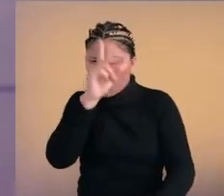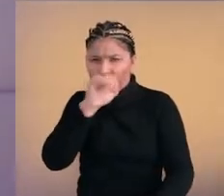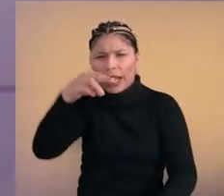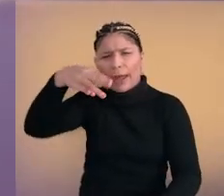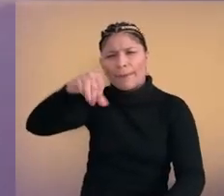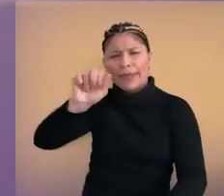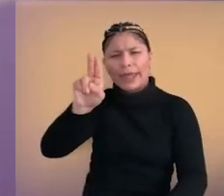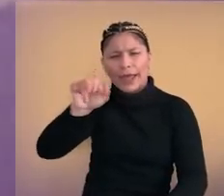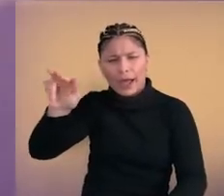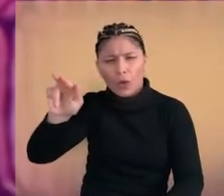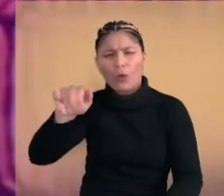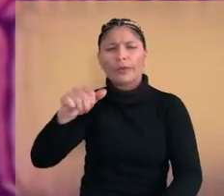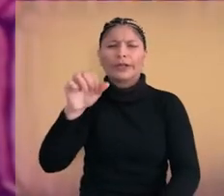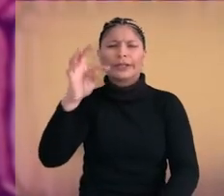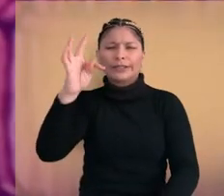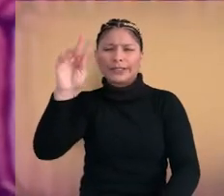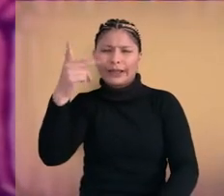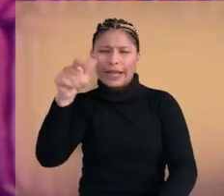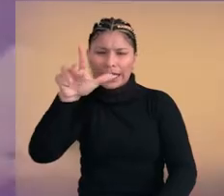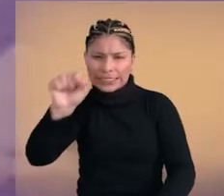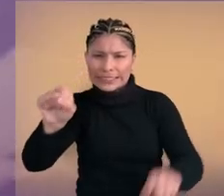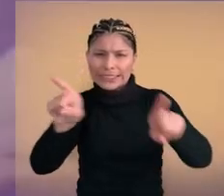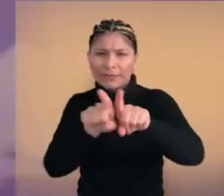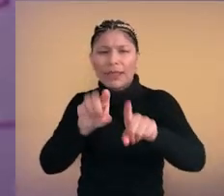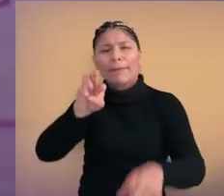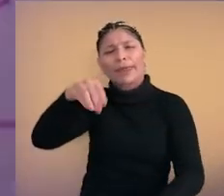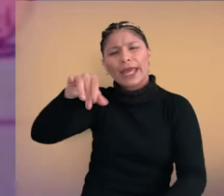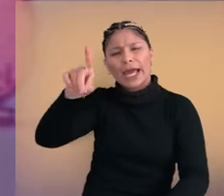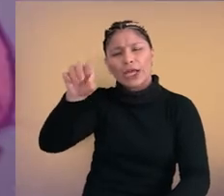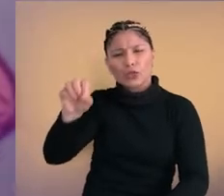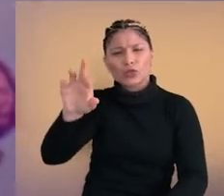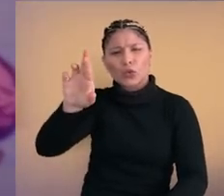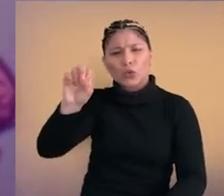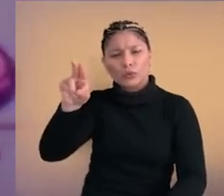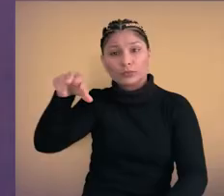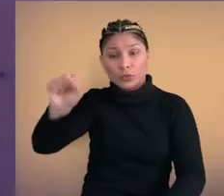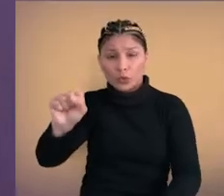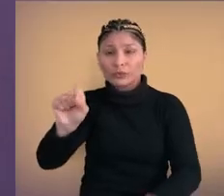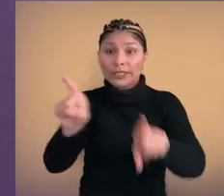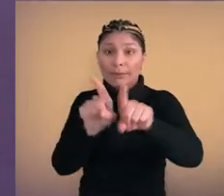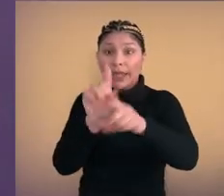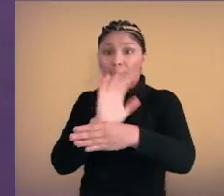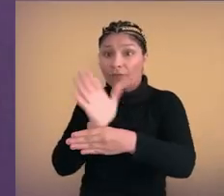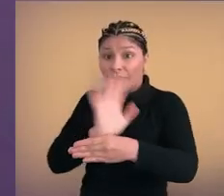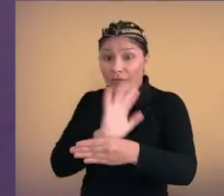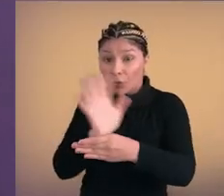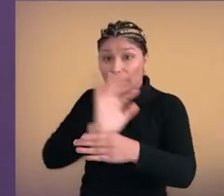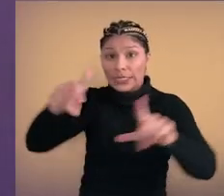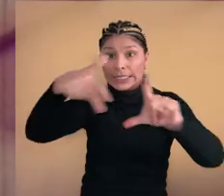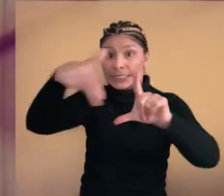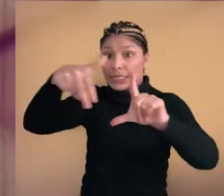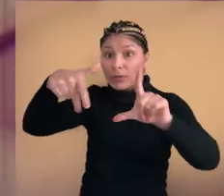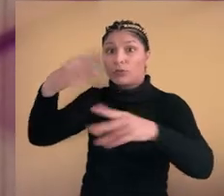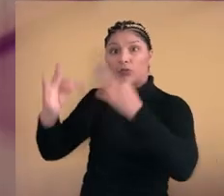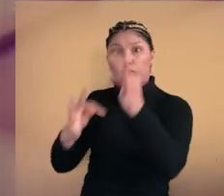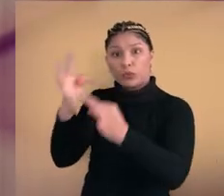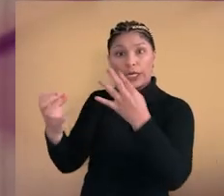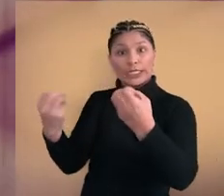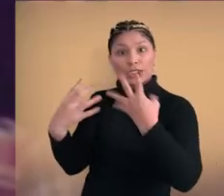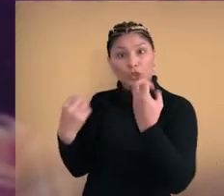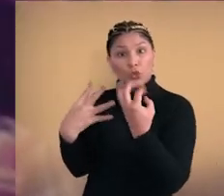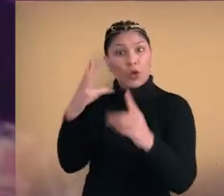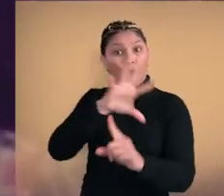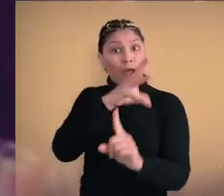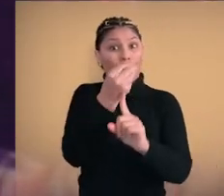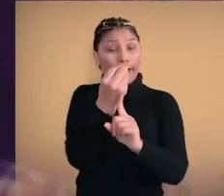incríveis miau-tralhas em miados e ron-rons e no filme O Desenho Animado e Sua Técnica